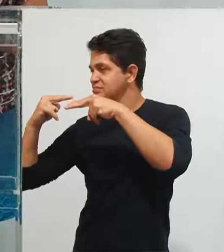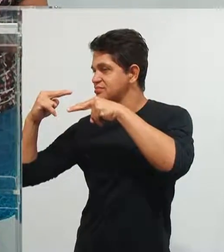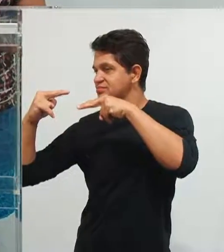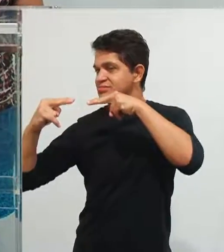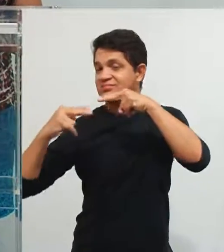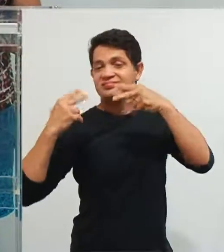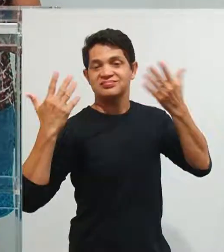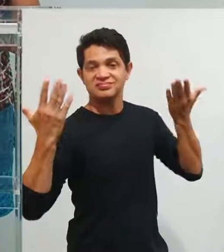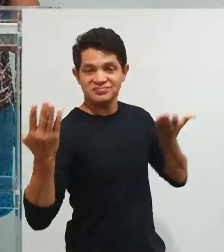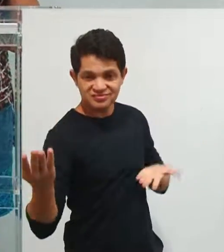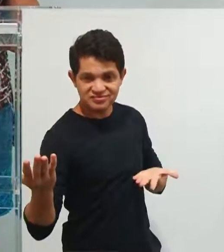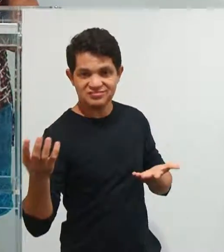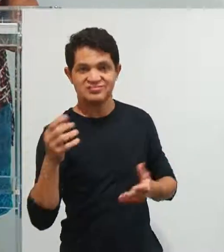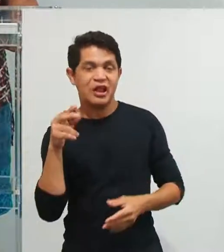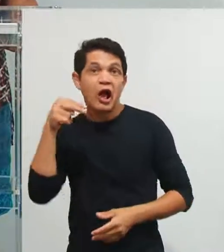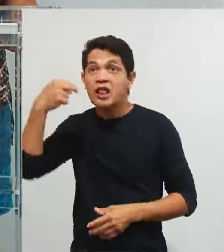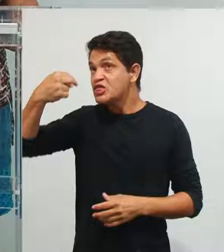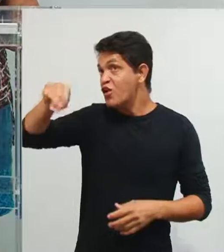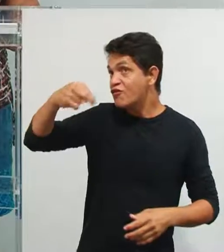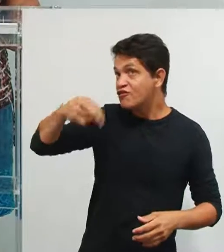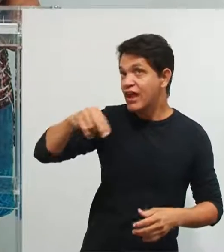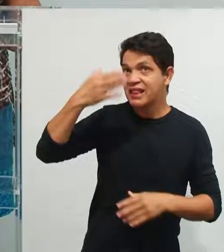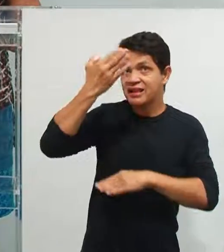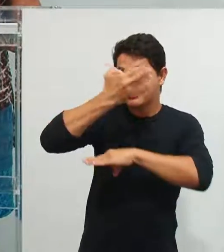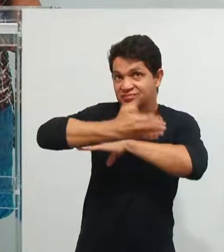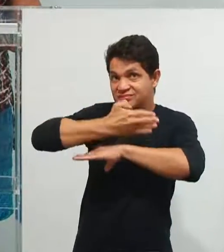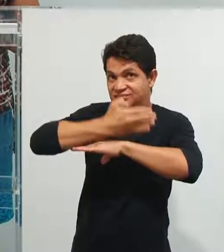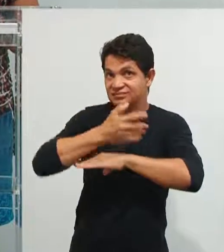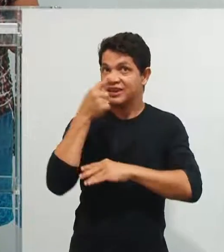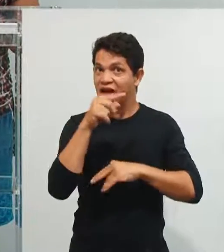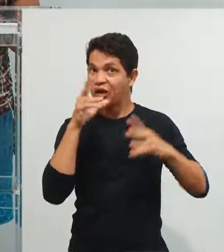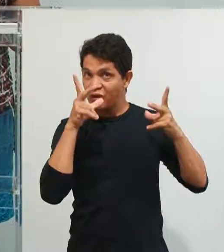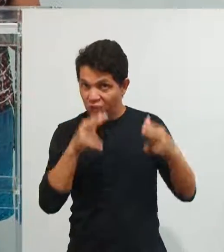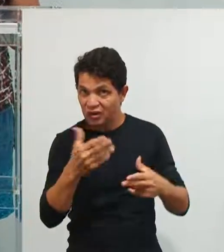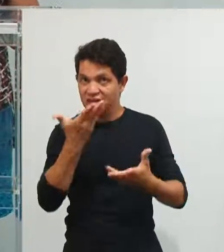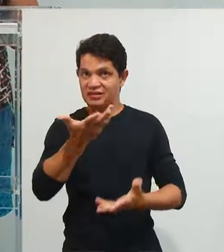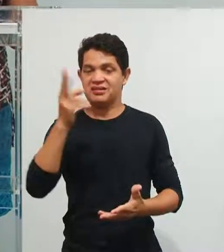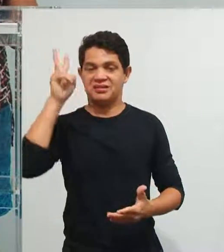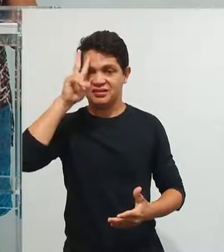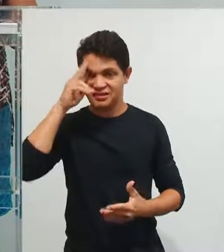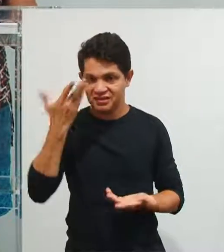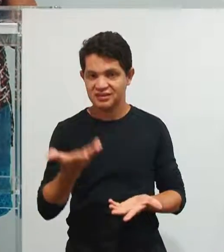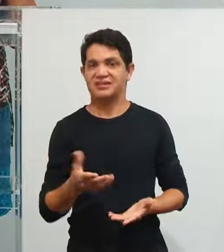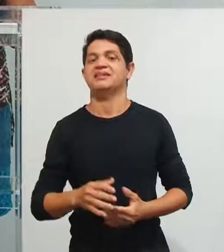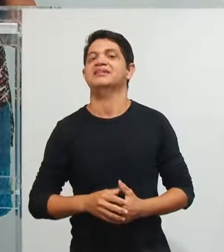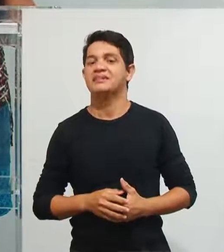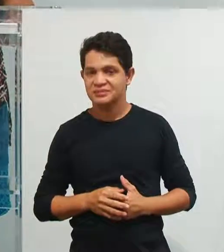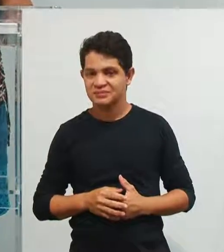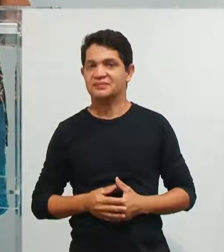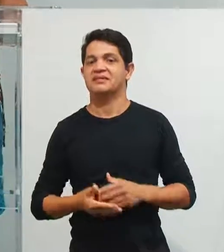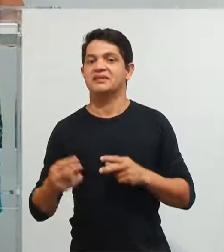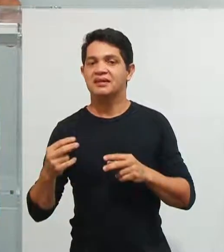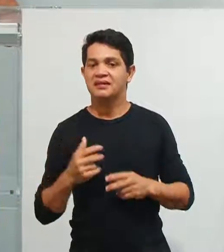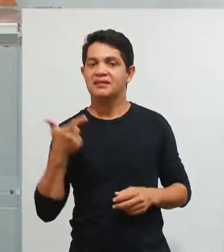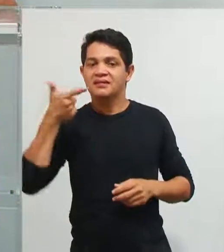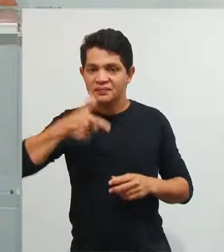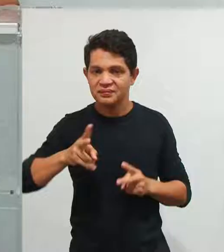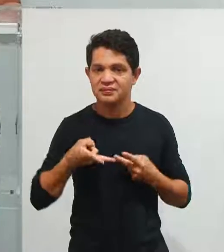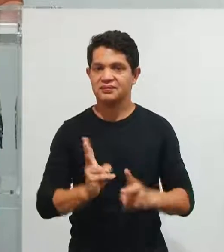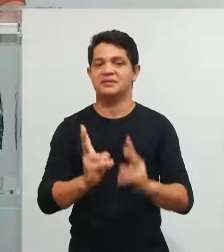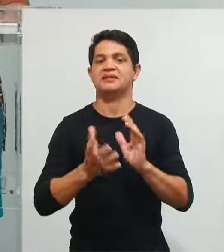nananana. Foi o tema de uma novela. Você vai lembrar dessa música, tá? É bossa nova, tá bom? Vamos